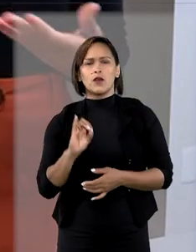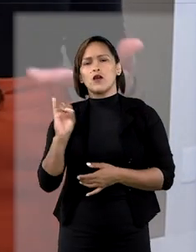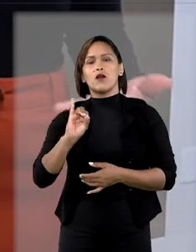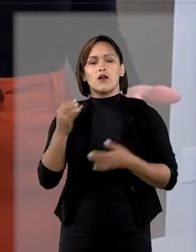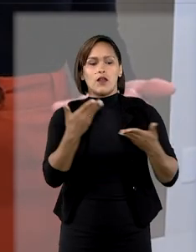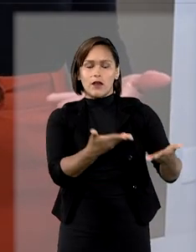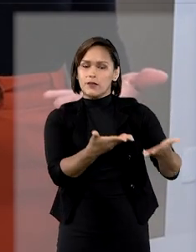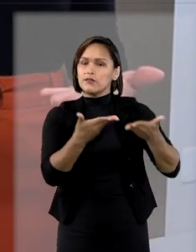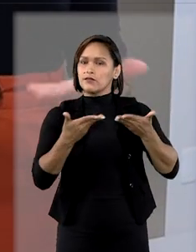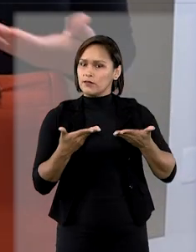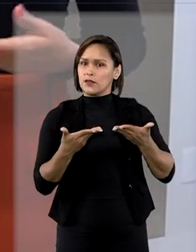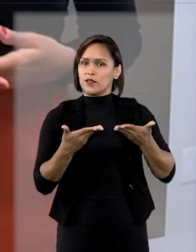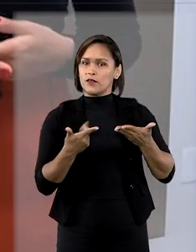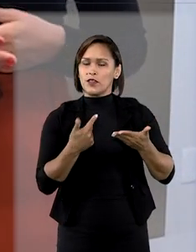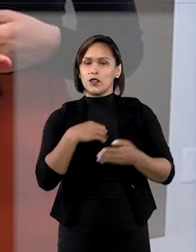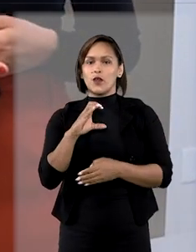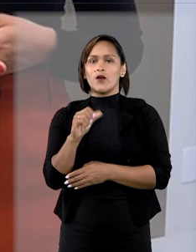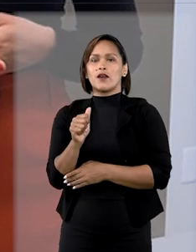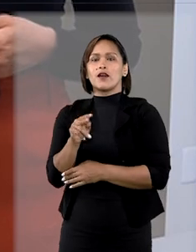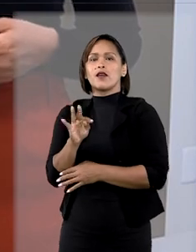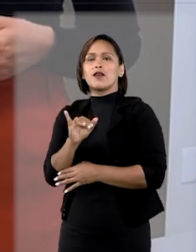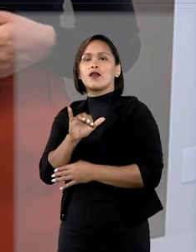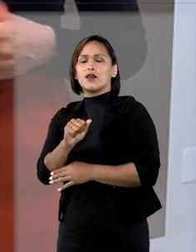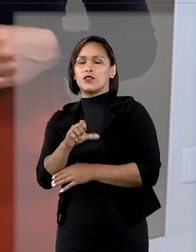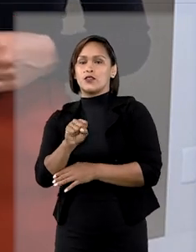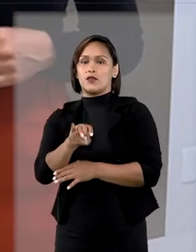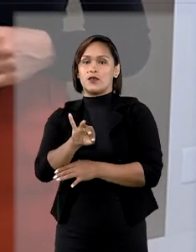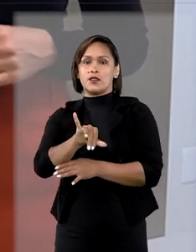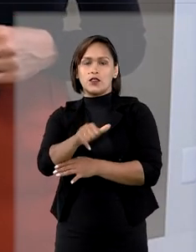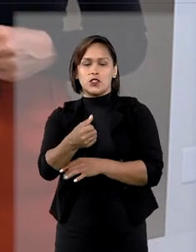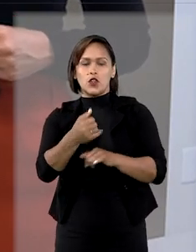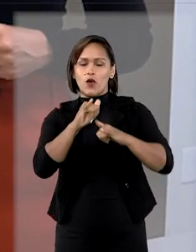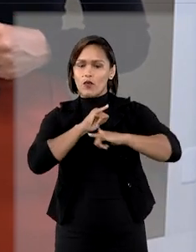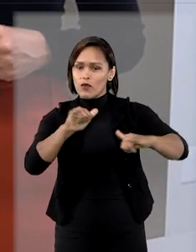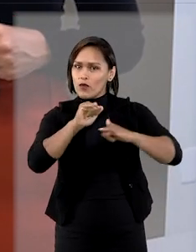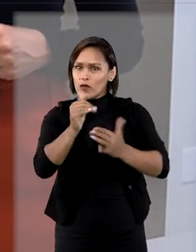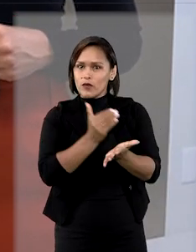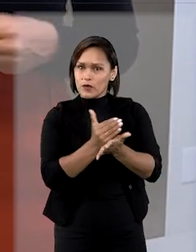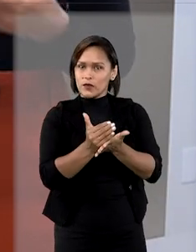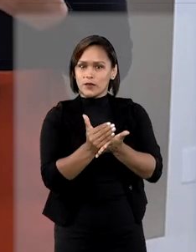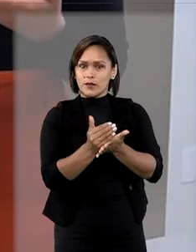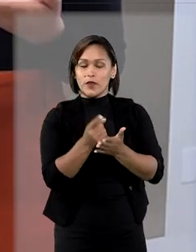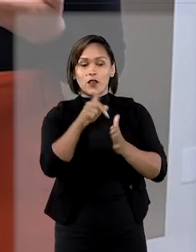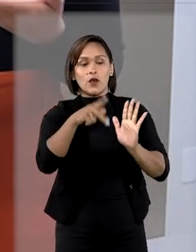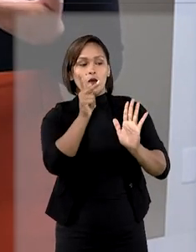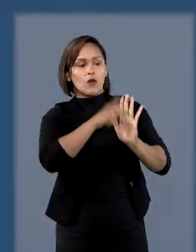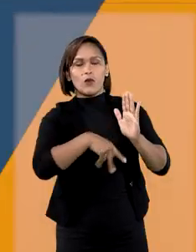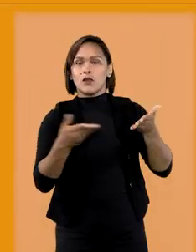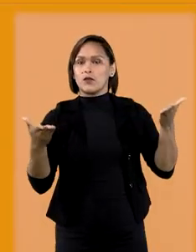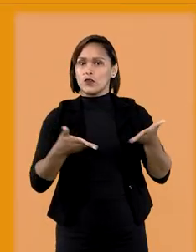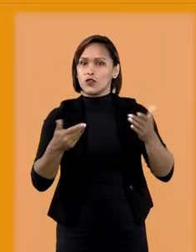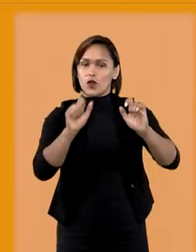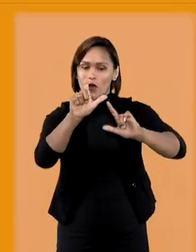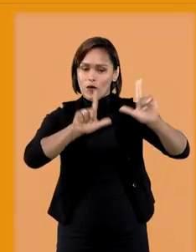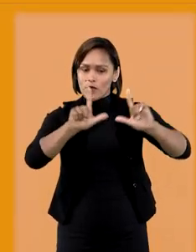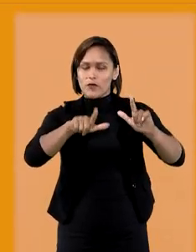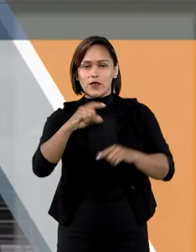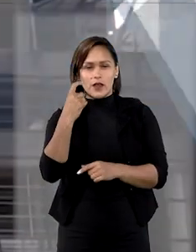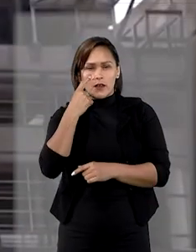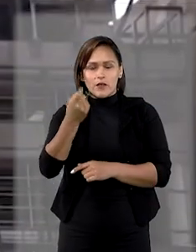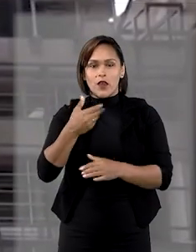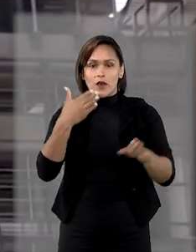Olá, seja muito bem-vindo. Eu sou Kátia Gomes e o STJ Notícias está no ar. No programa de hoje você vai